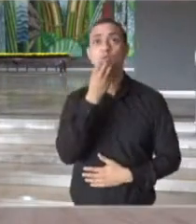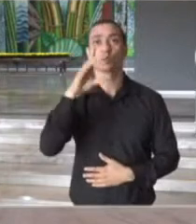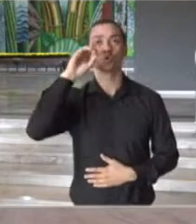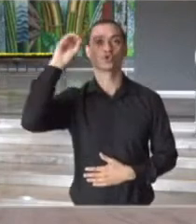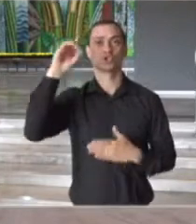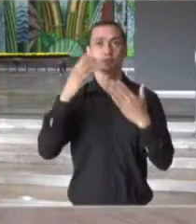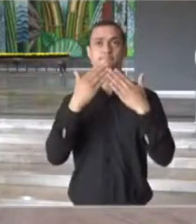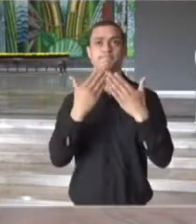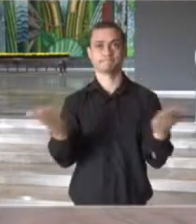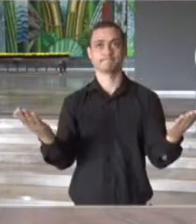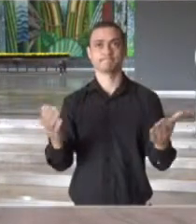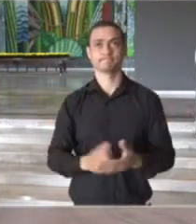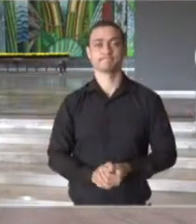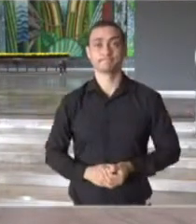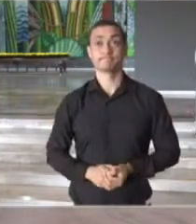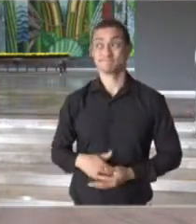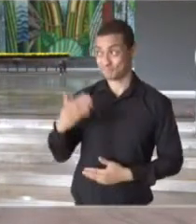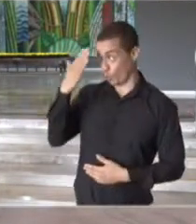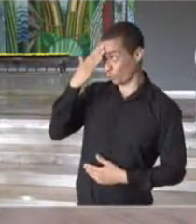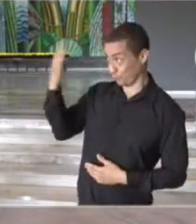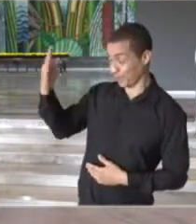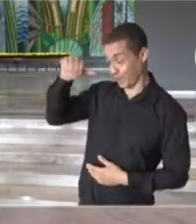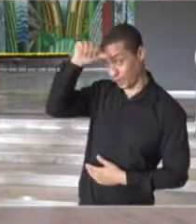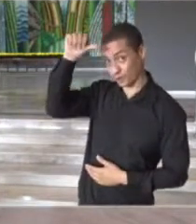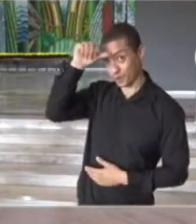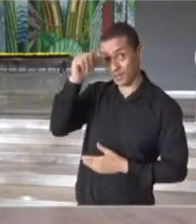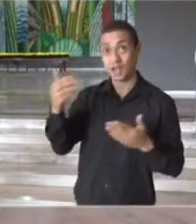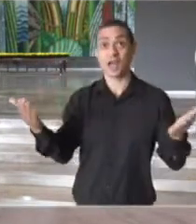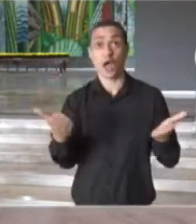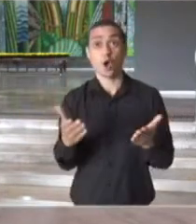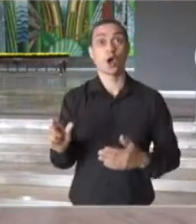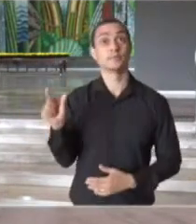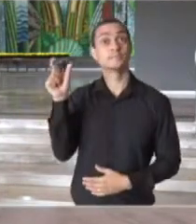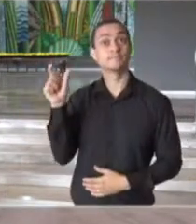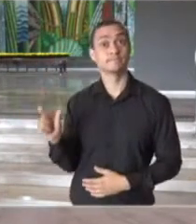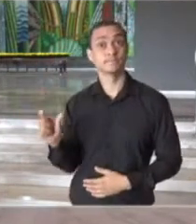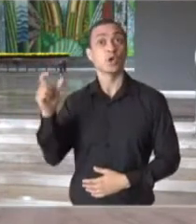Obrigado, Rosselli. Nós vamos agora ouvir o prefeito da capital de São Paulo, Ricardo